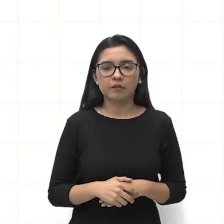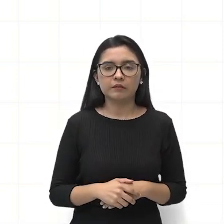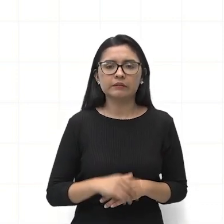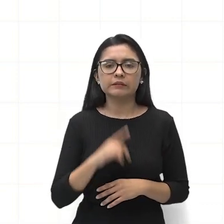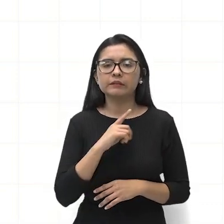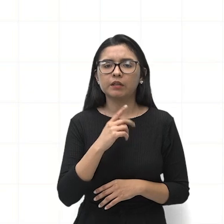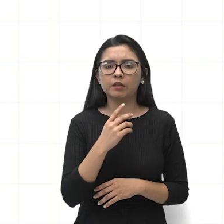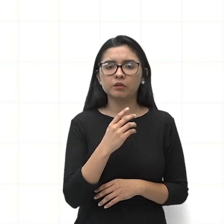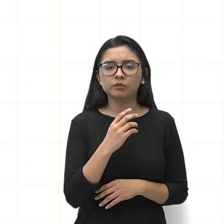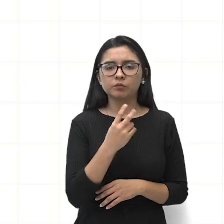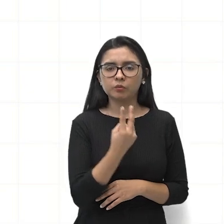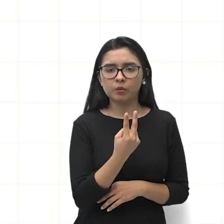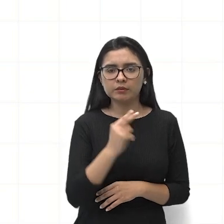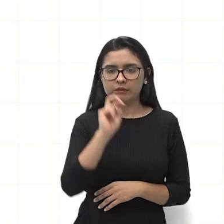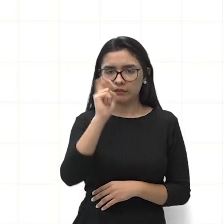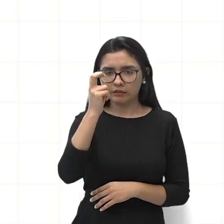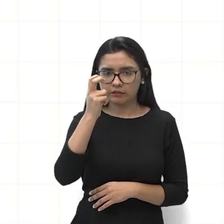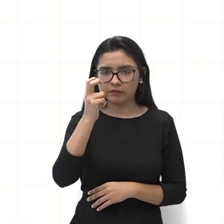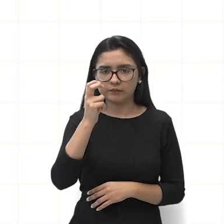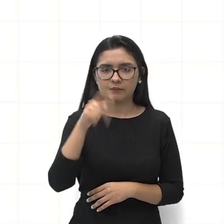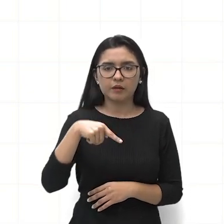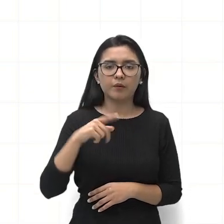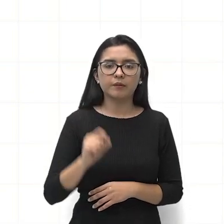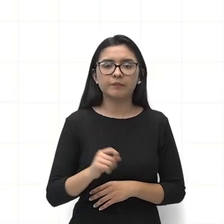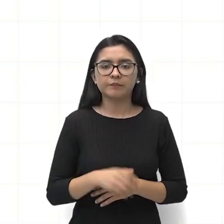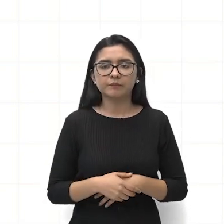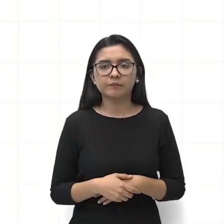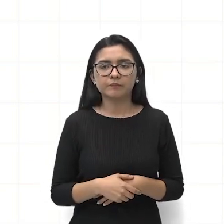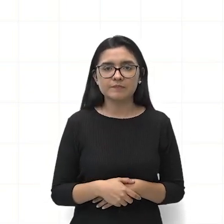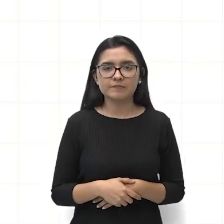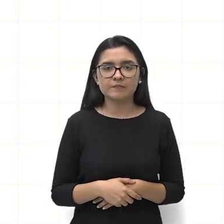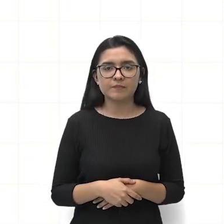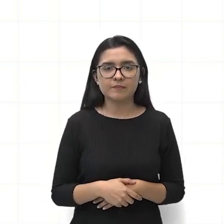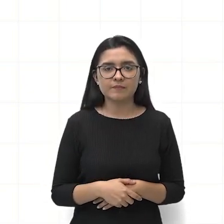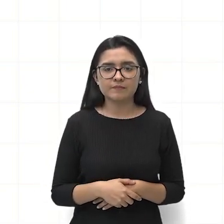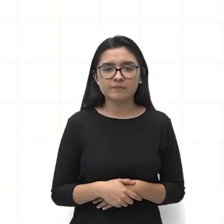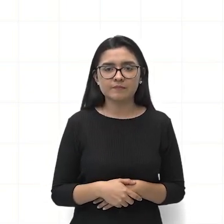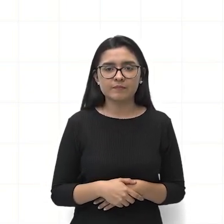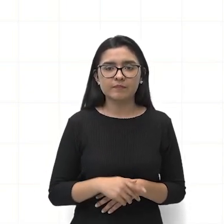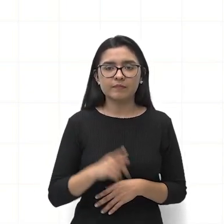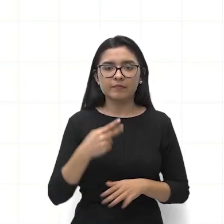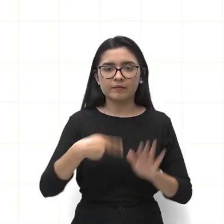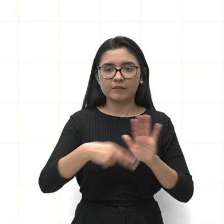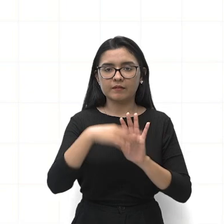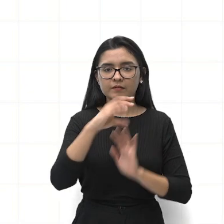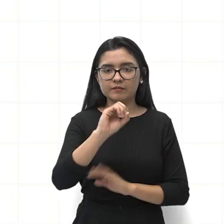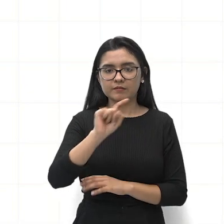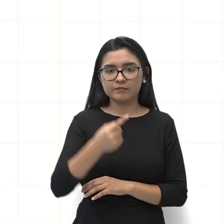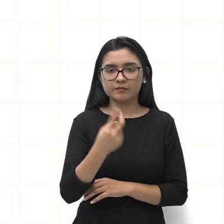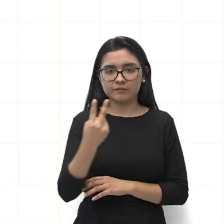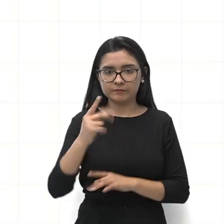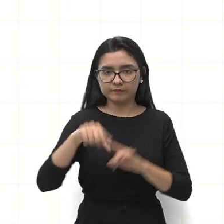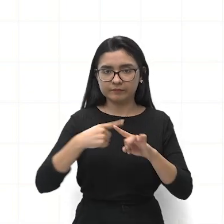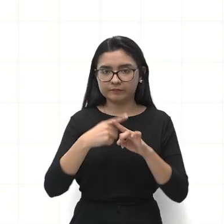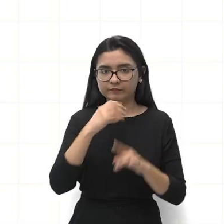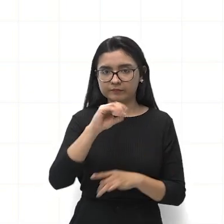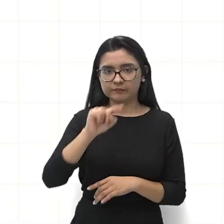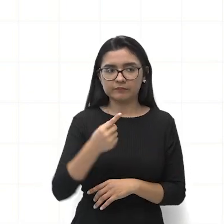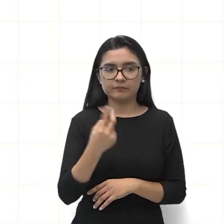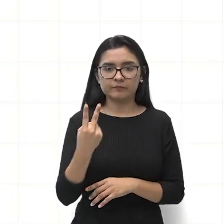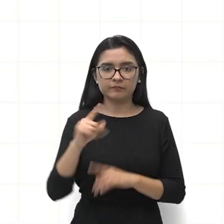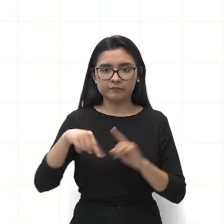à quinta? 2 à quinta é a mesma coisa que 0,2 que